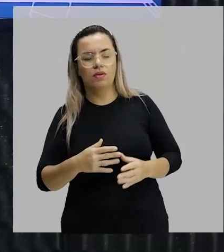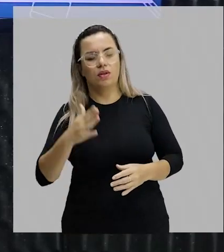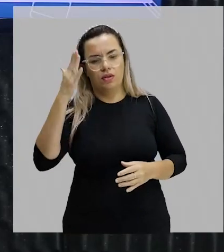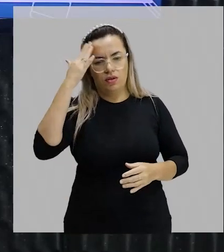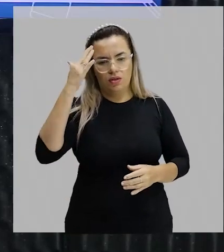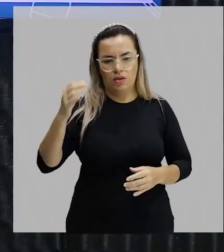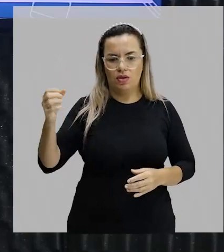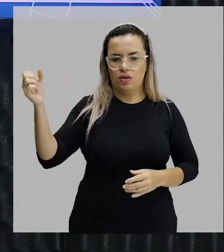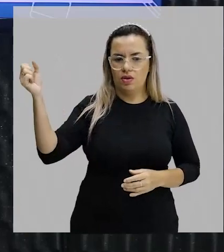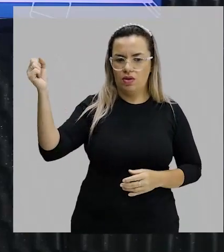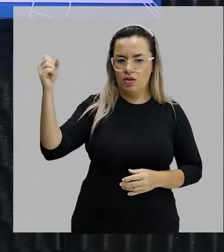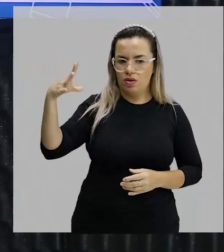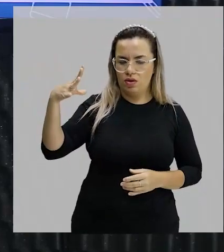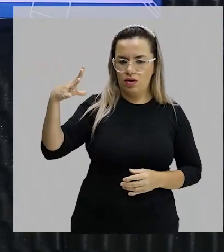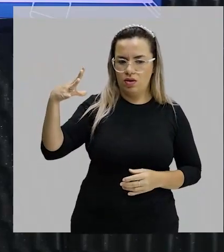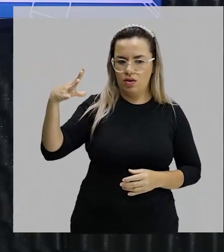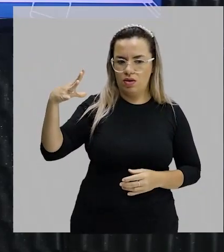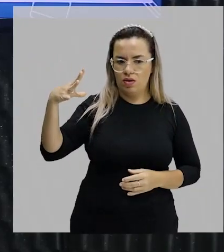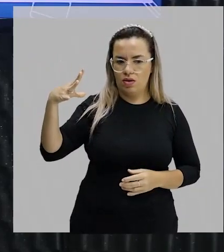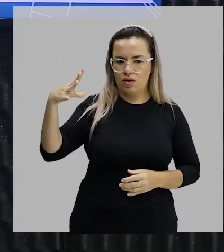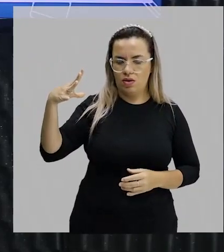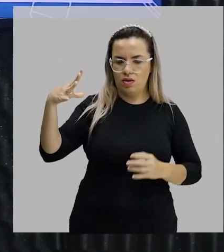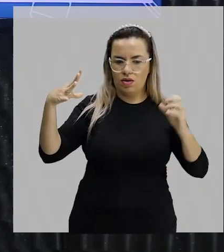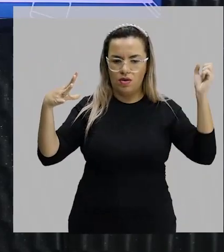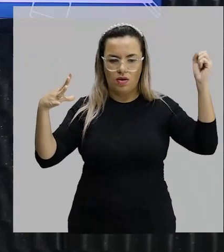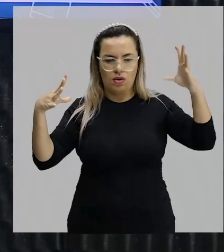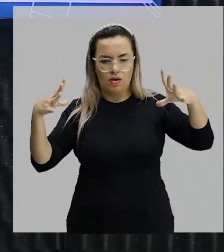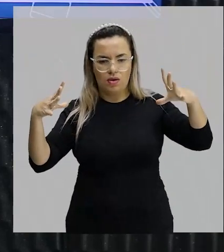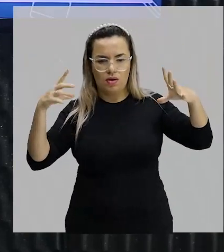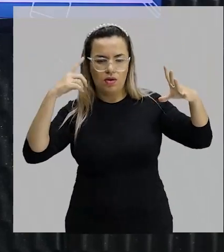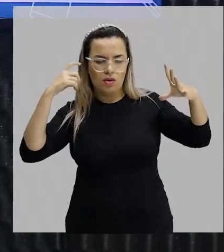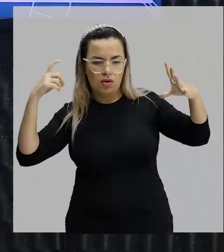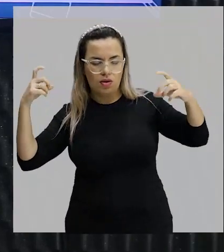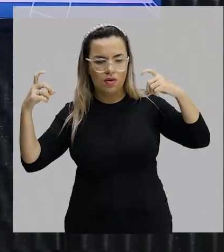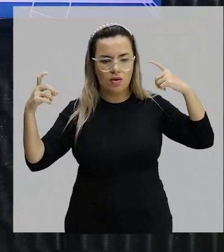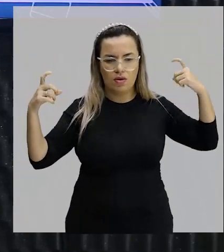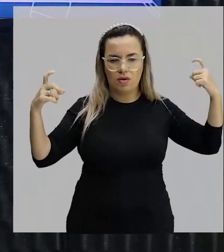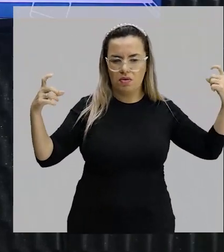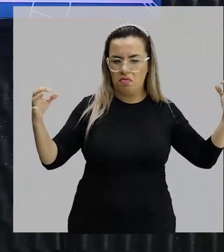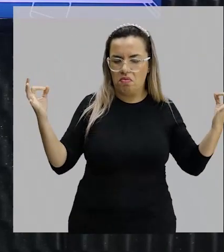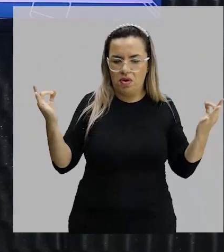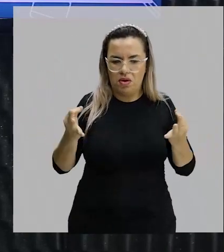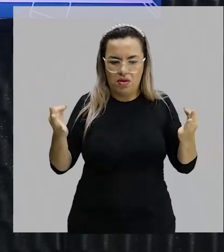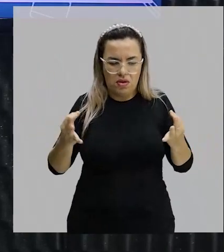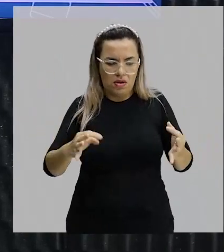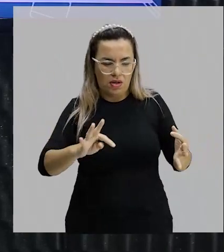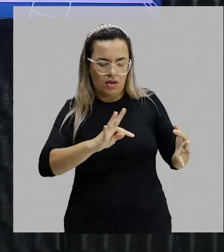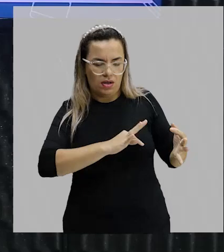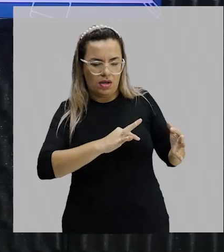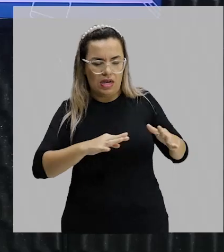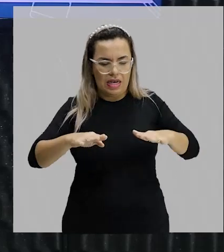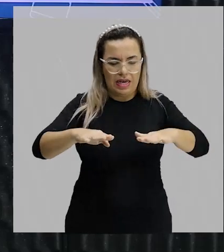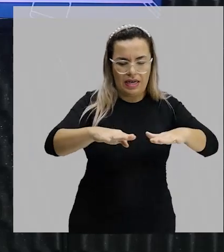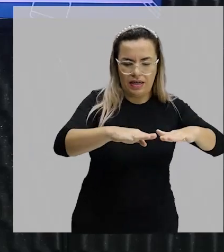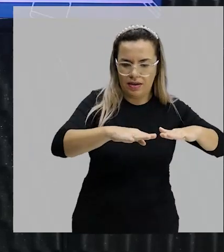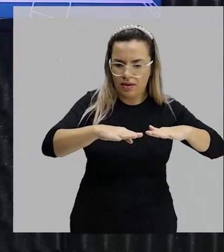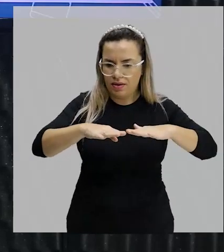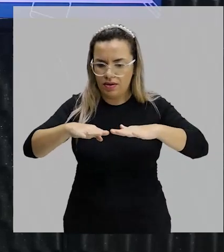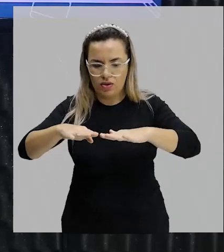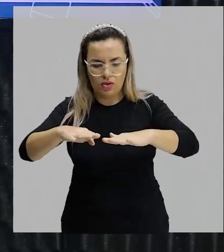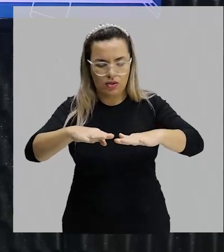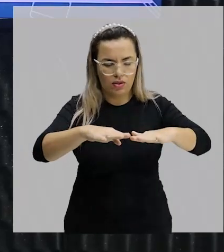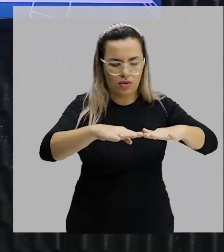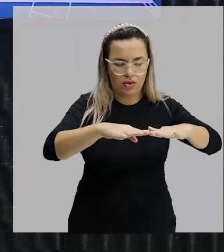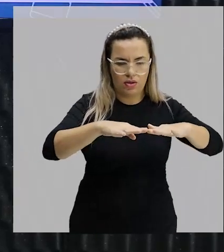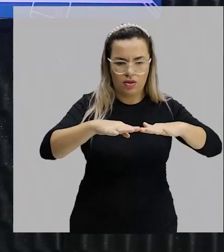Essa iluminação e sonoplastia, elas são os elementos técnicos. Eles ficam perfeitos na hora de você equilibrar como um